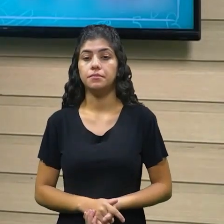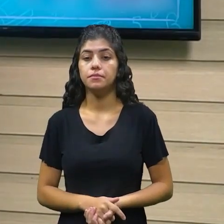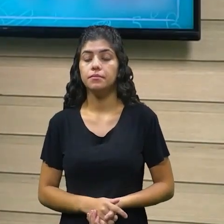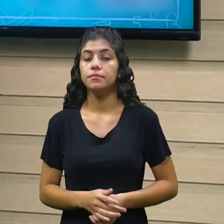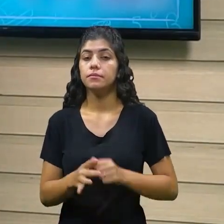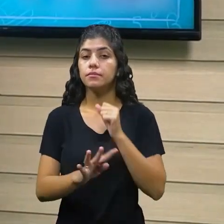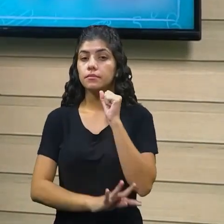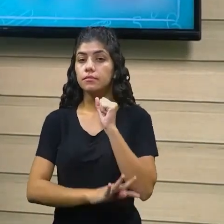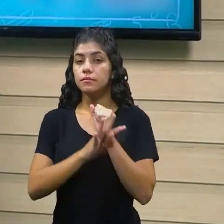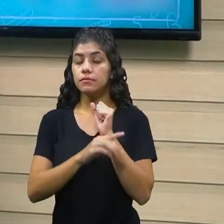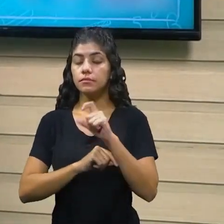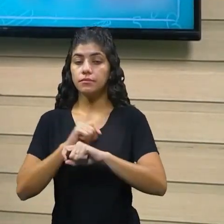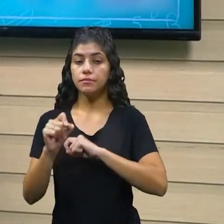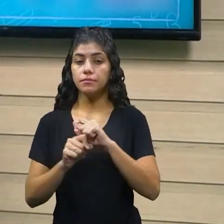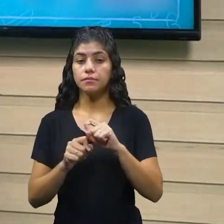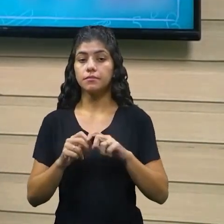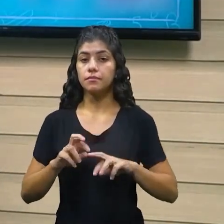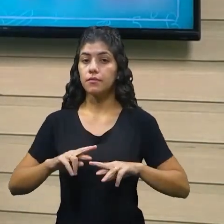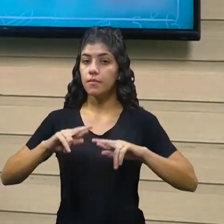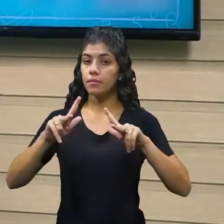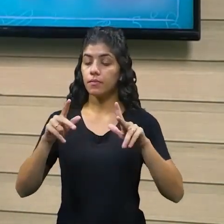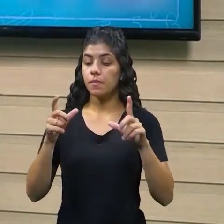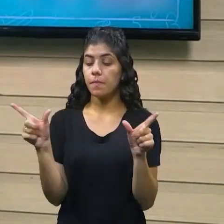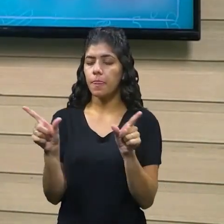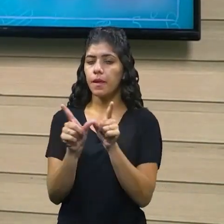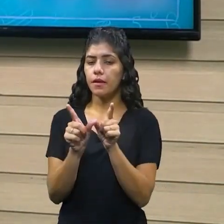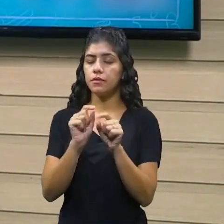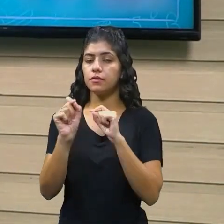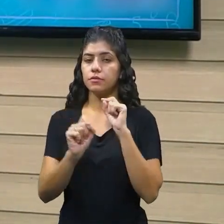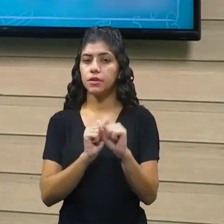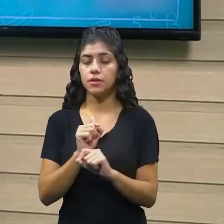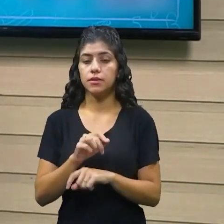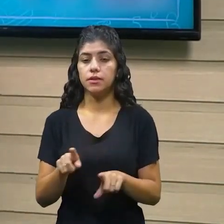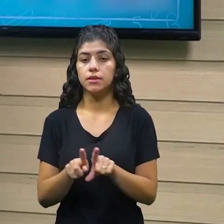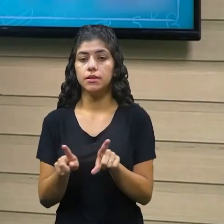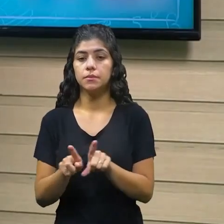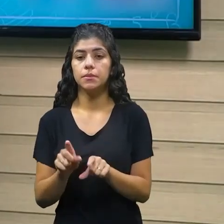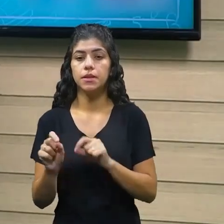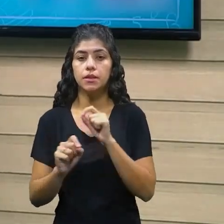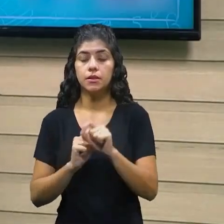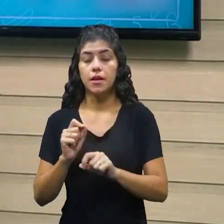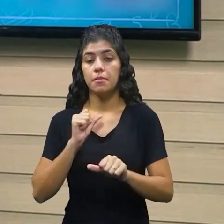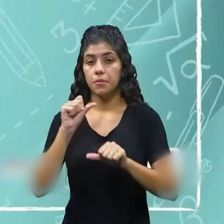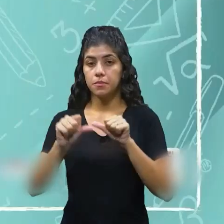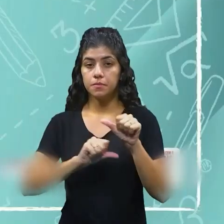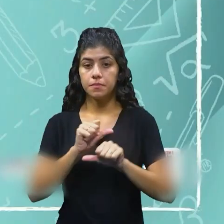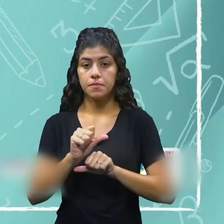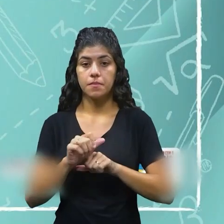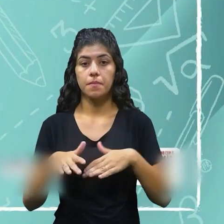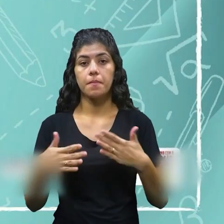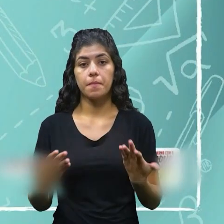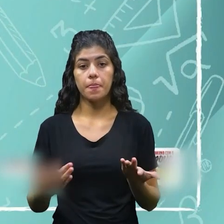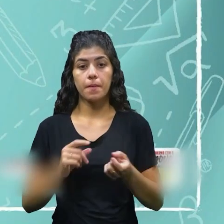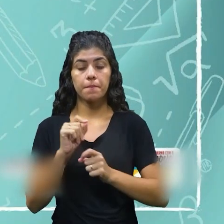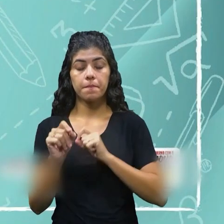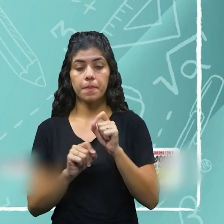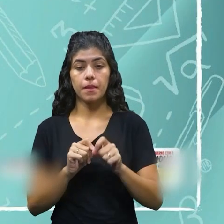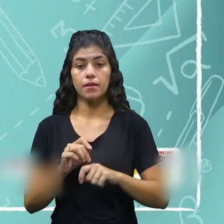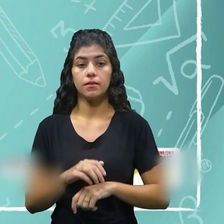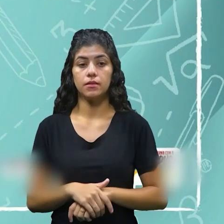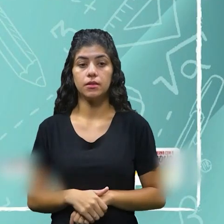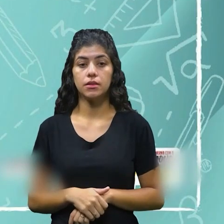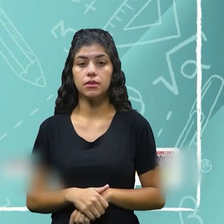física esse conceito ele acaba sendo um pouquinho mais restrito e também um pouquinho mais modificado. Então, na física a